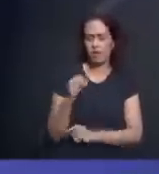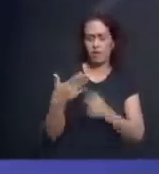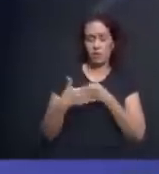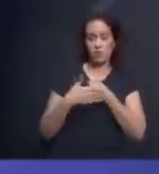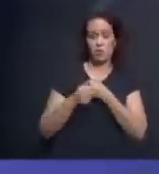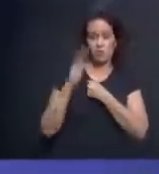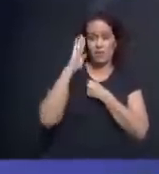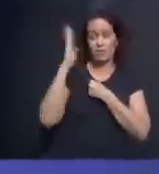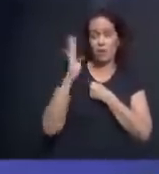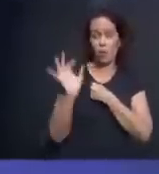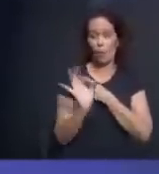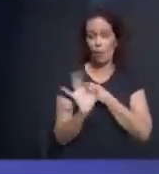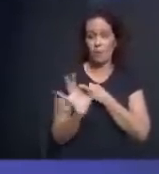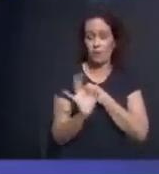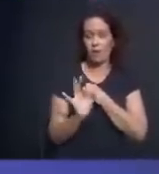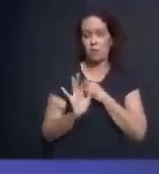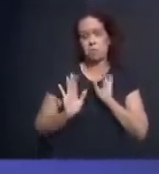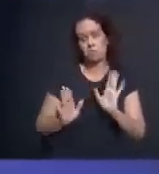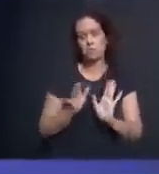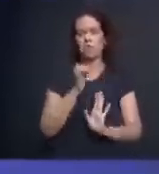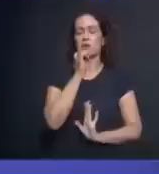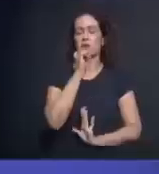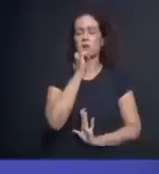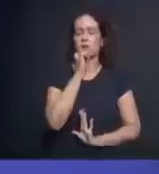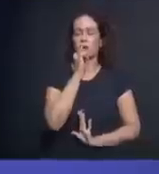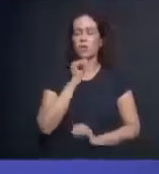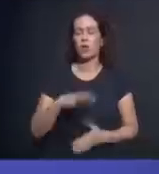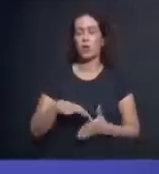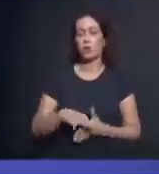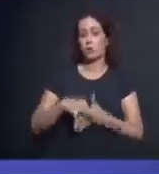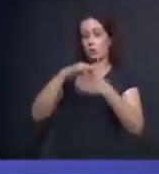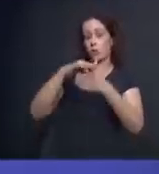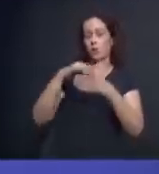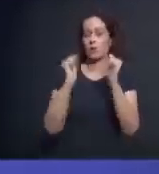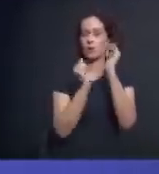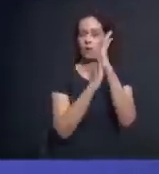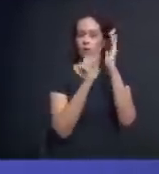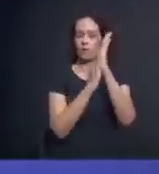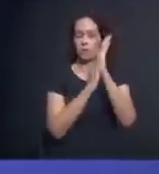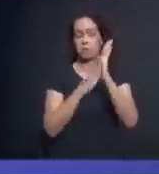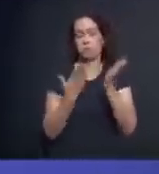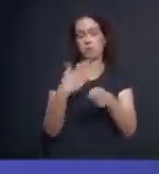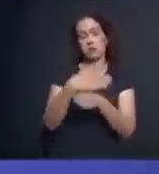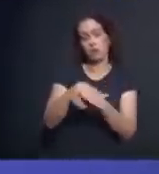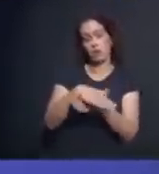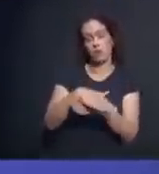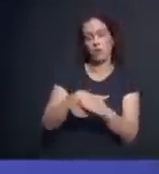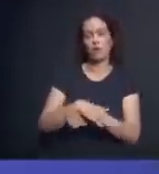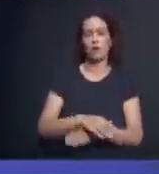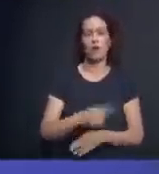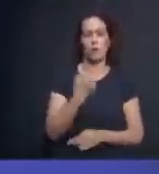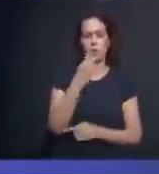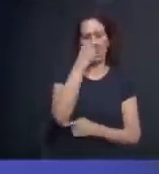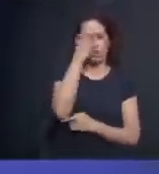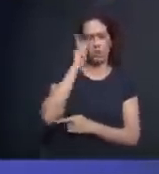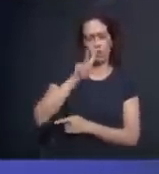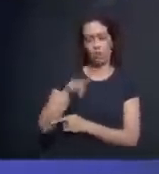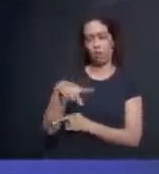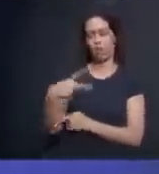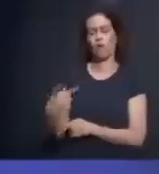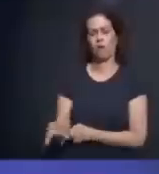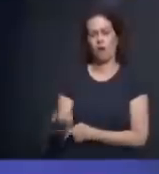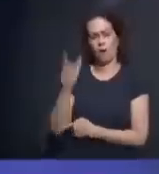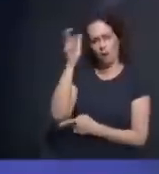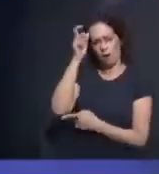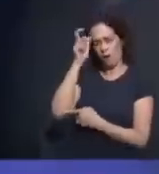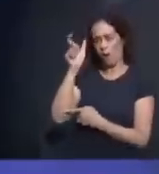chamado principal. Então, por exemplo, o líder do louvor está na rua, cai uma pessoa endemoniada. Ele não fala: Ô,